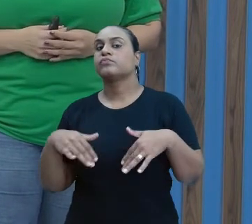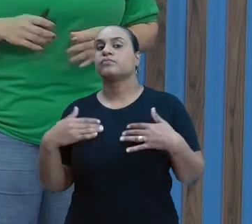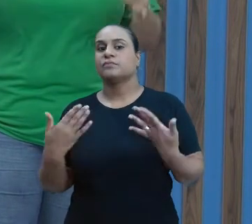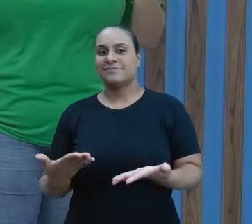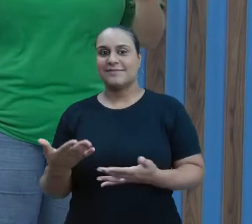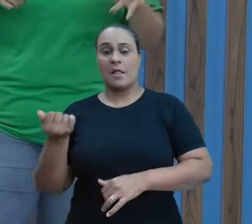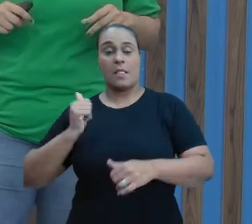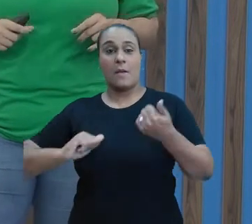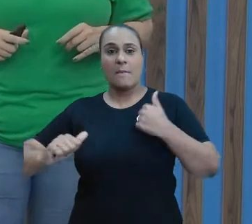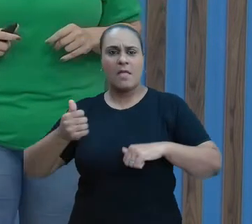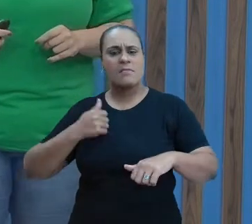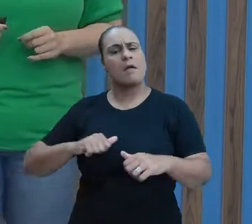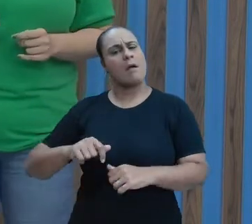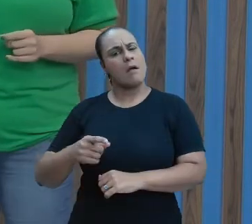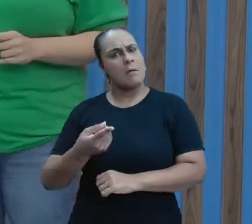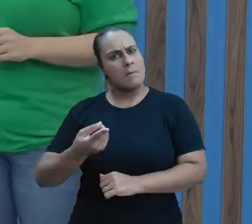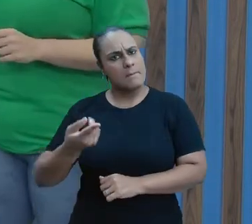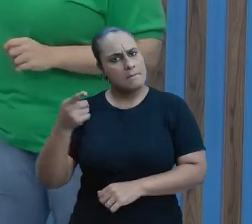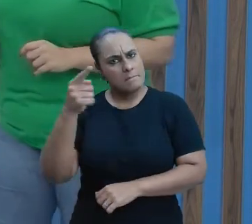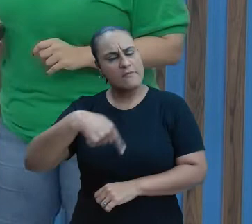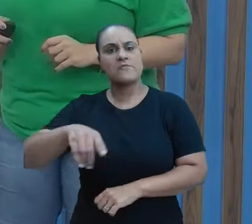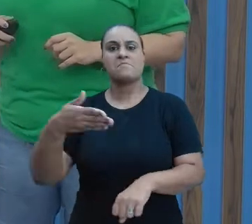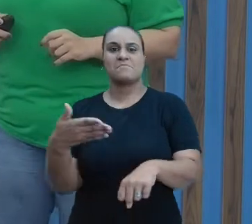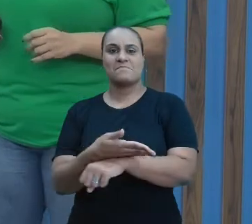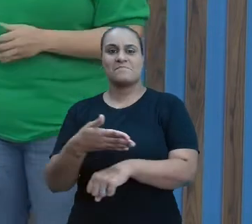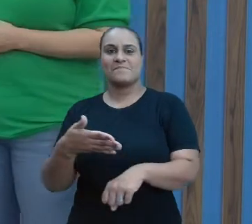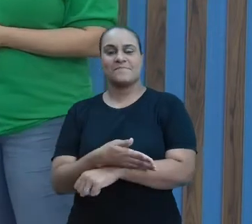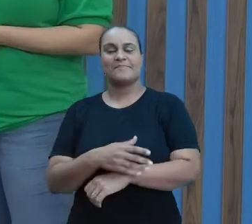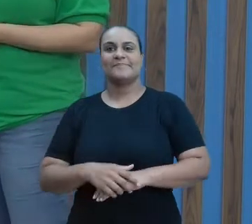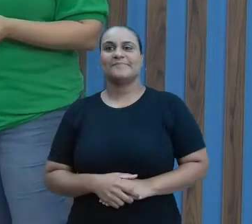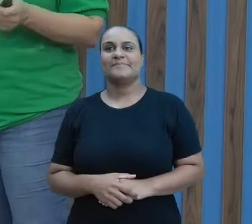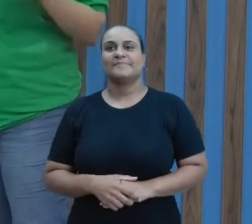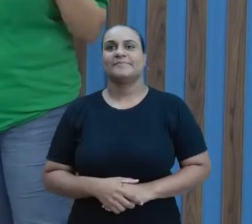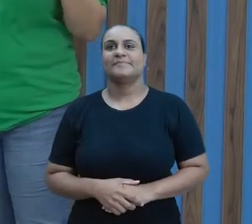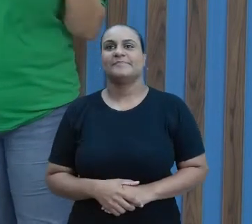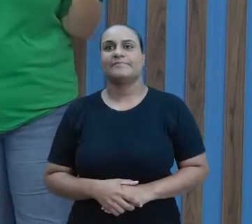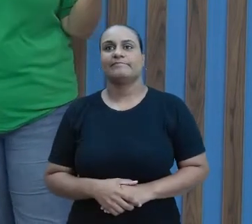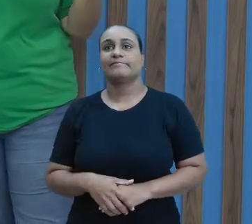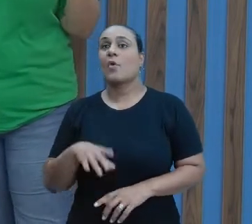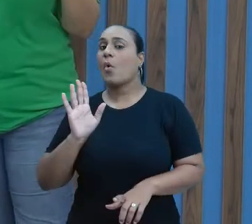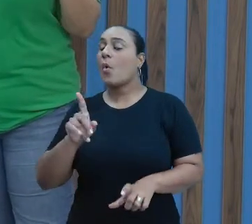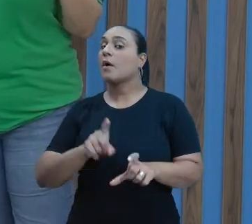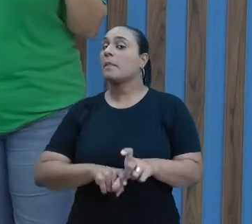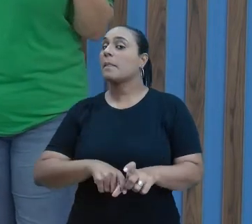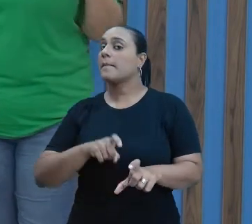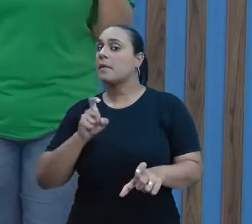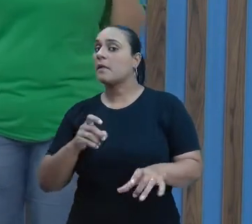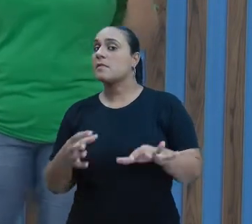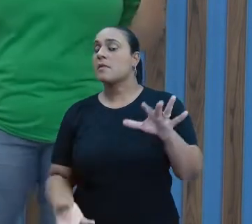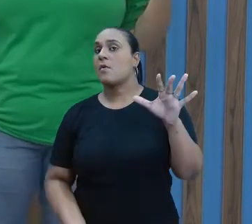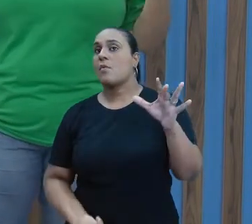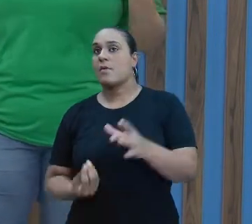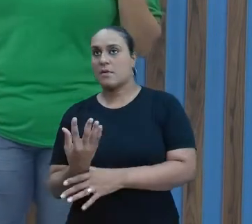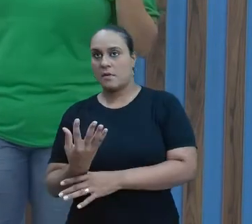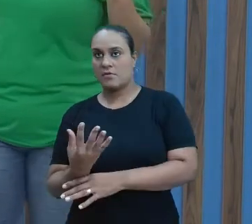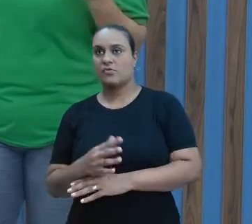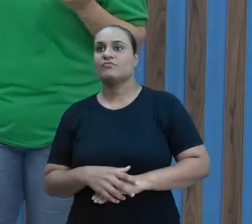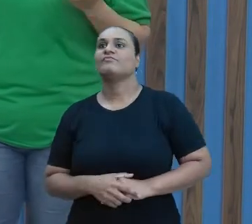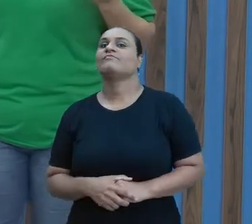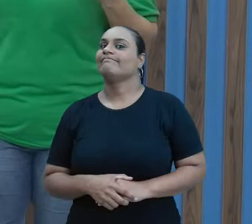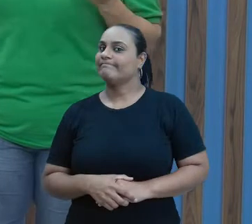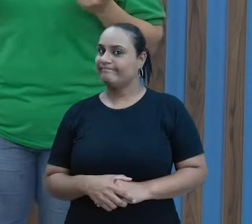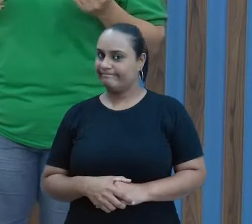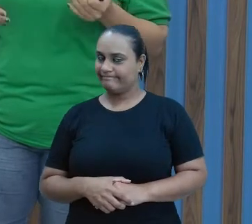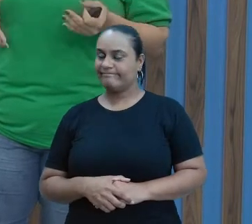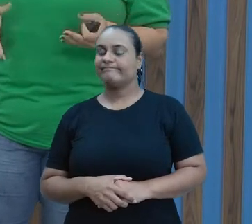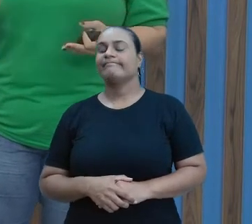ansiosos aí pela sua participação, tá? Vamos lá. Então, ó, independente da origem do